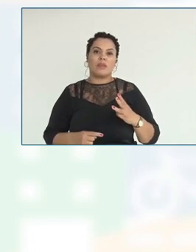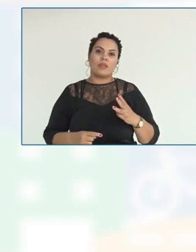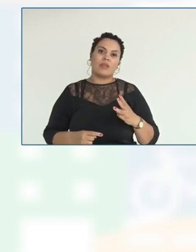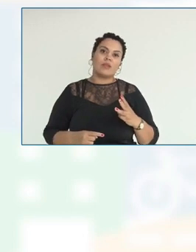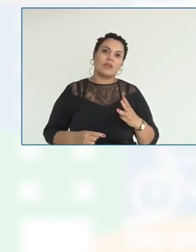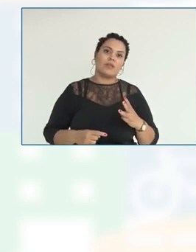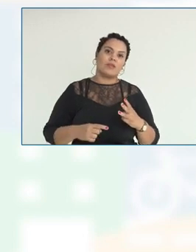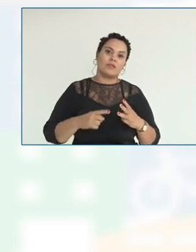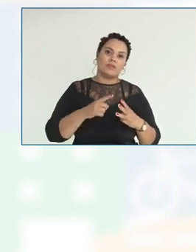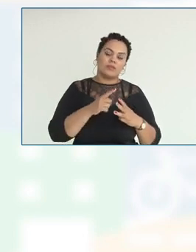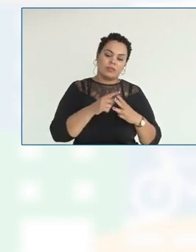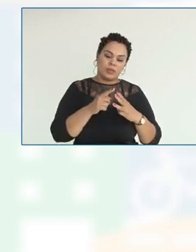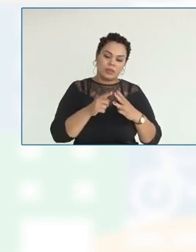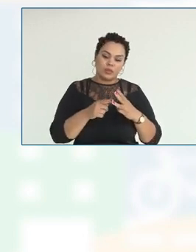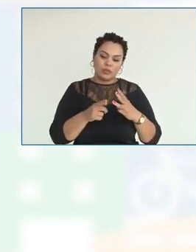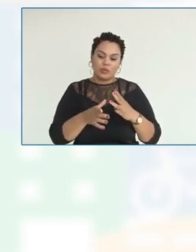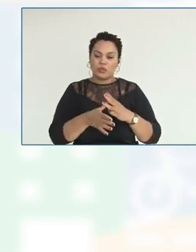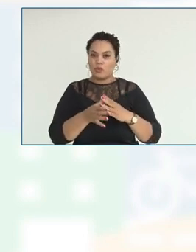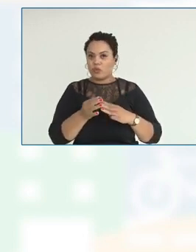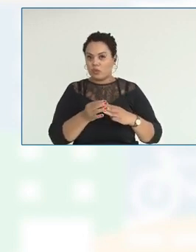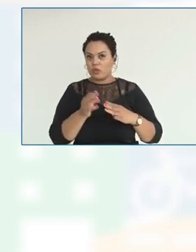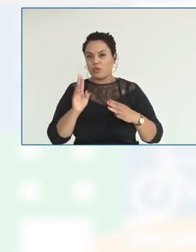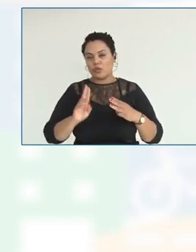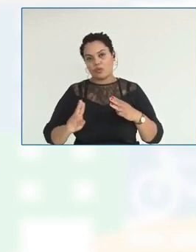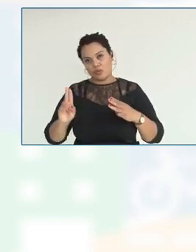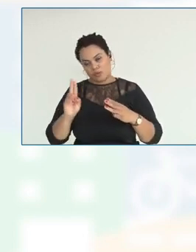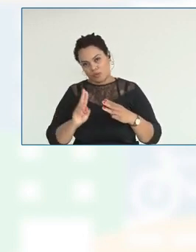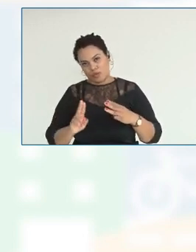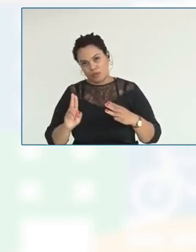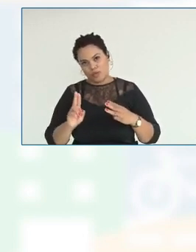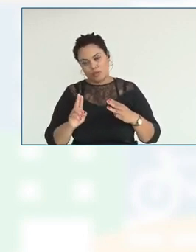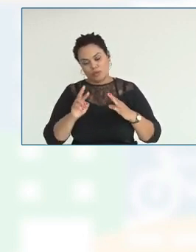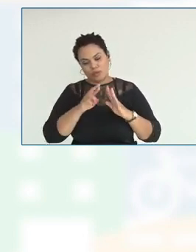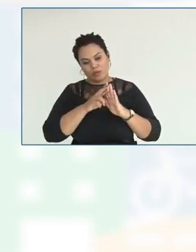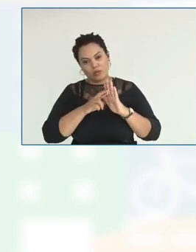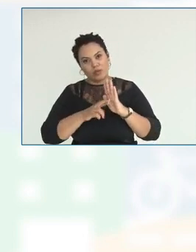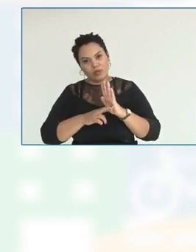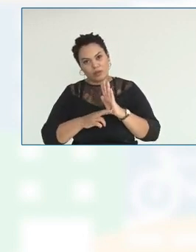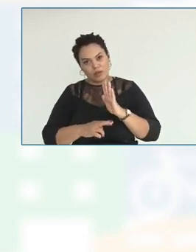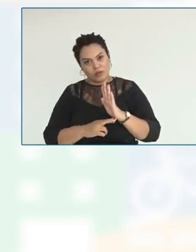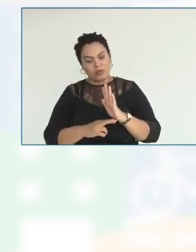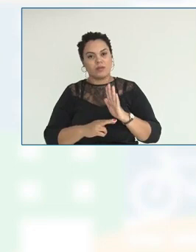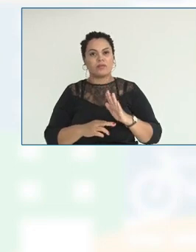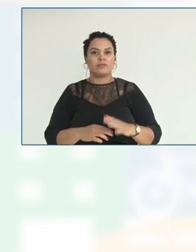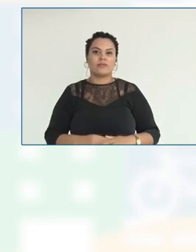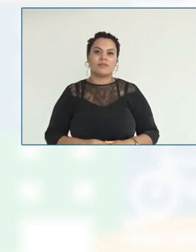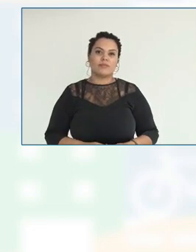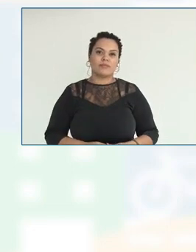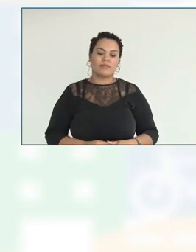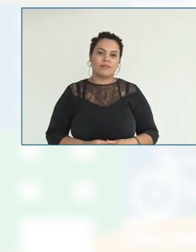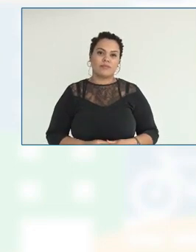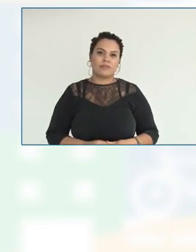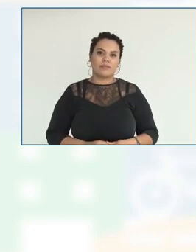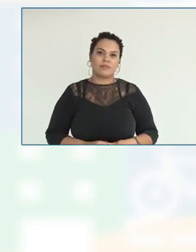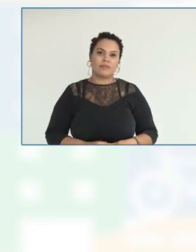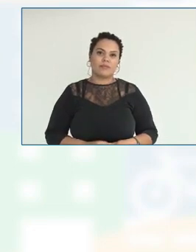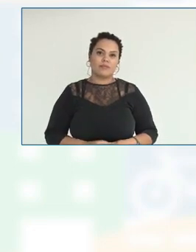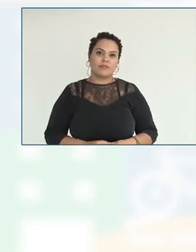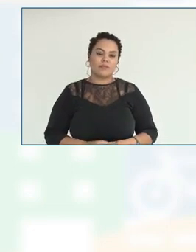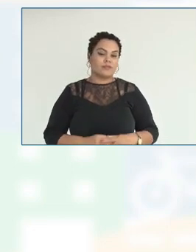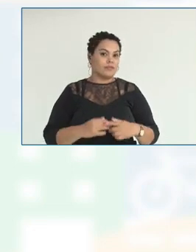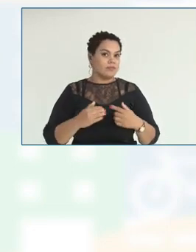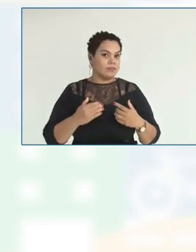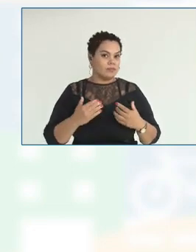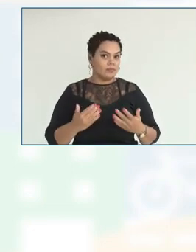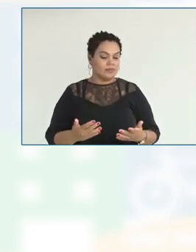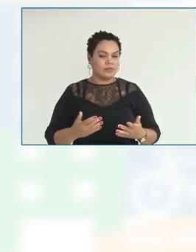caso atípico, para suspeita de intoxicação por chumbinho e por óbito por intoxicação exógena. Aqui eu trago um